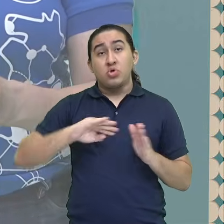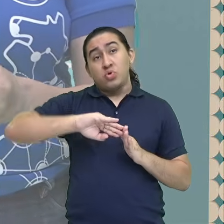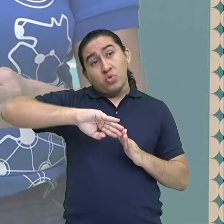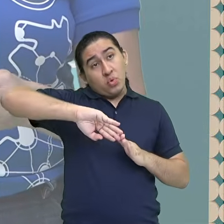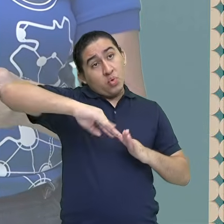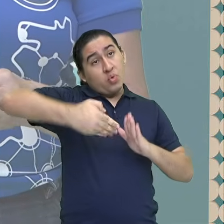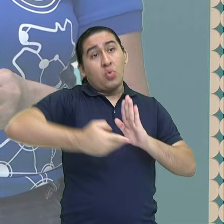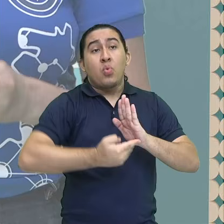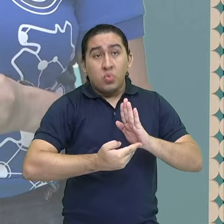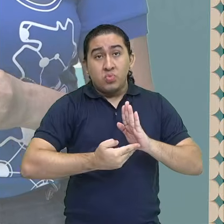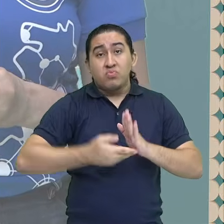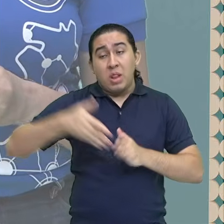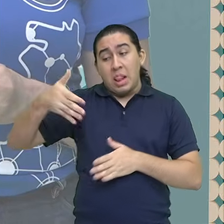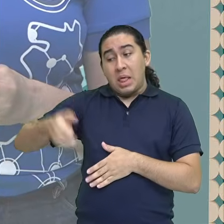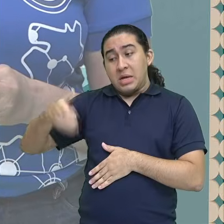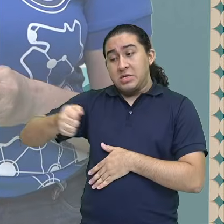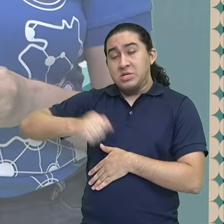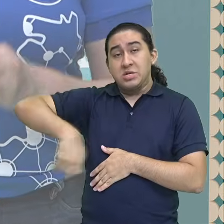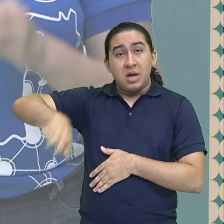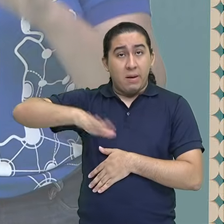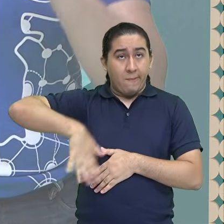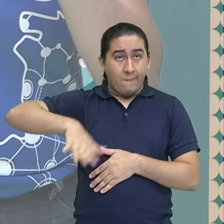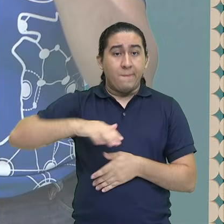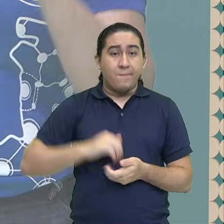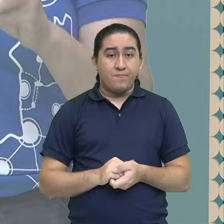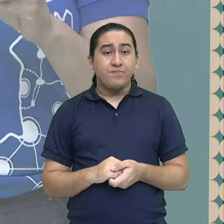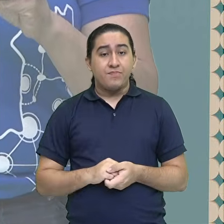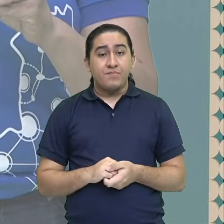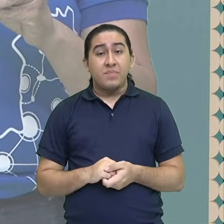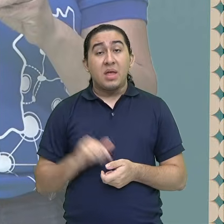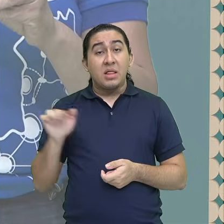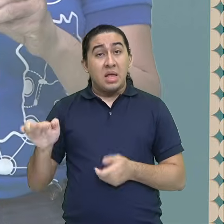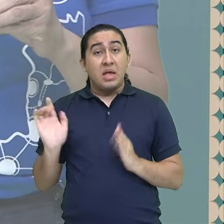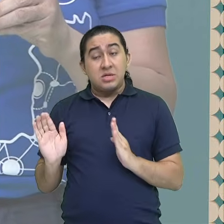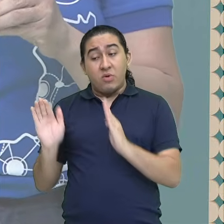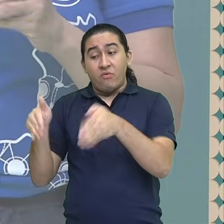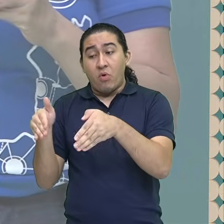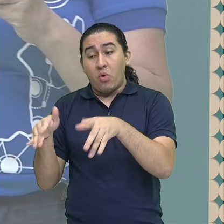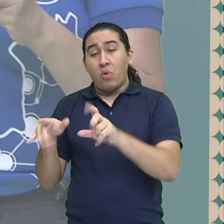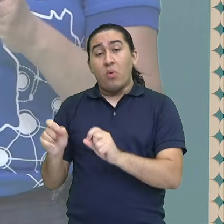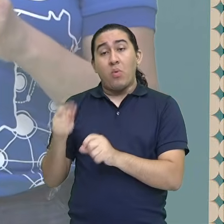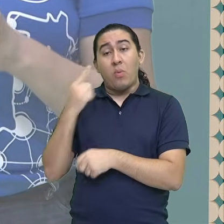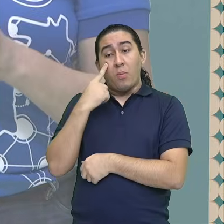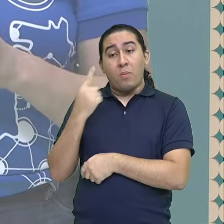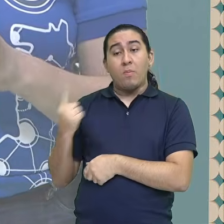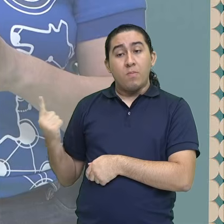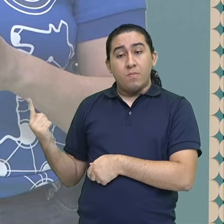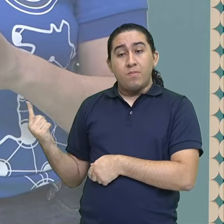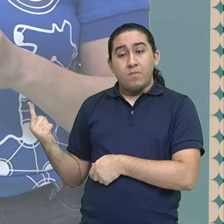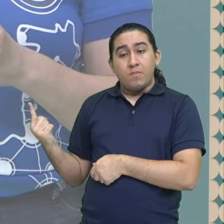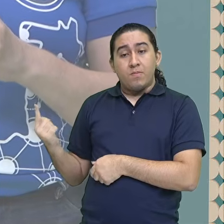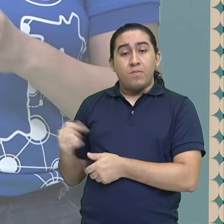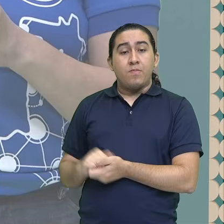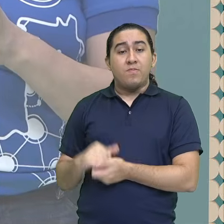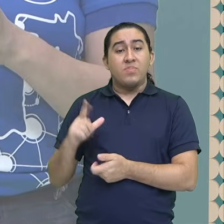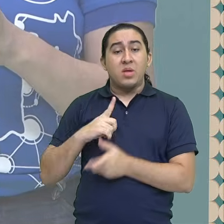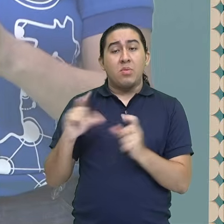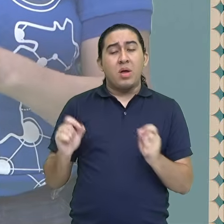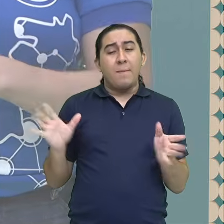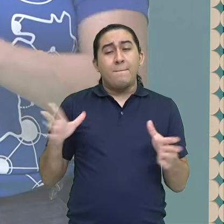todo leite, de modo geral. Na restritiva, olha, eu vou restringir algo, né? Eu